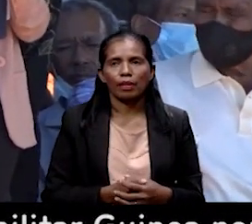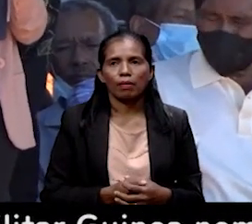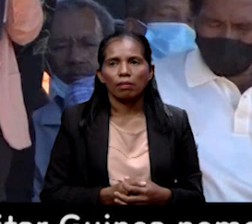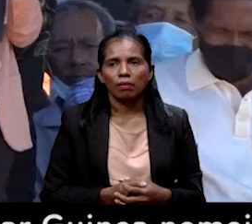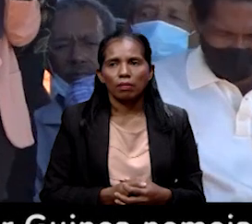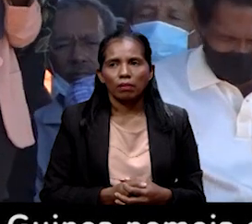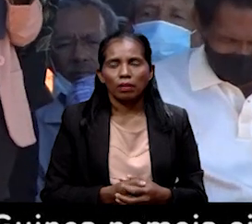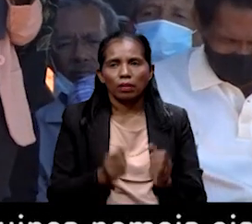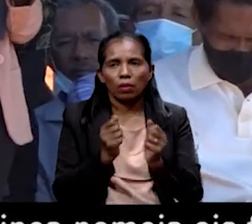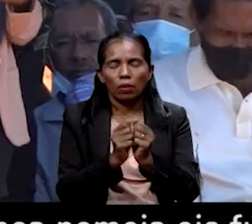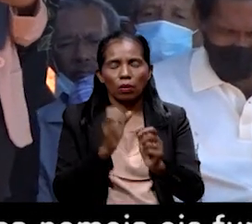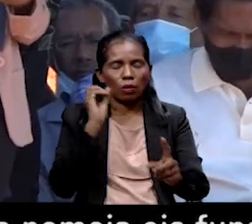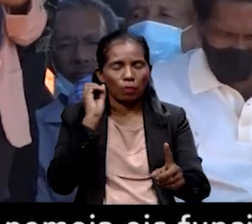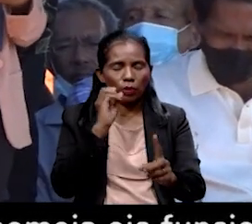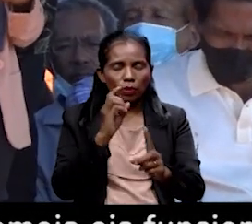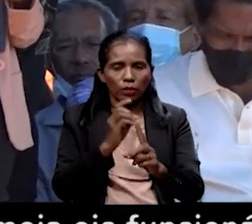Ho oportunidade dene